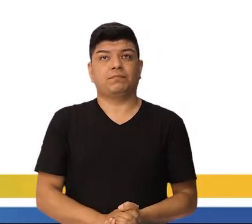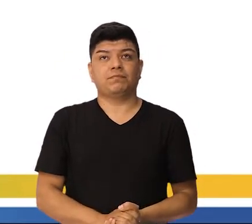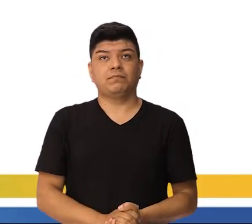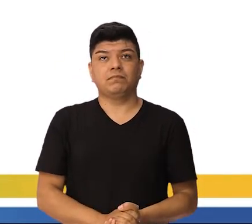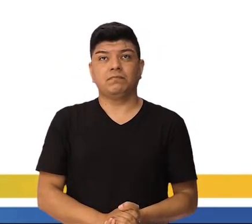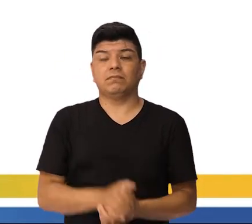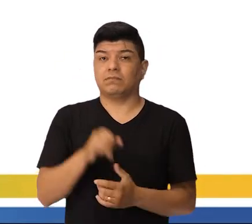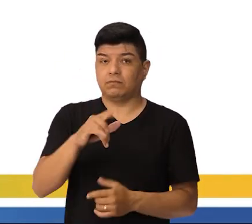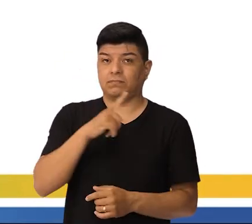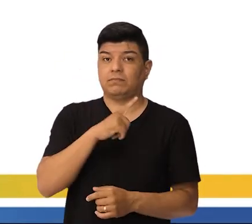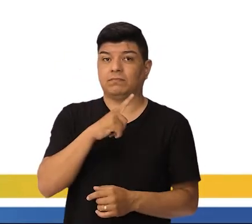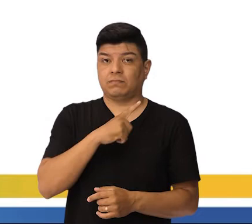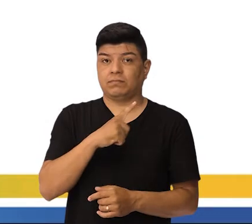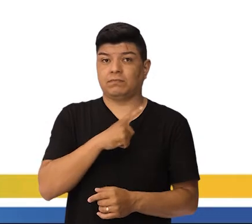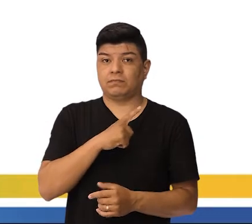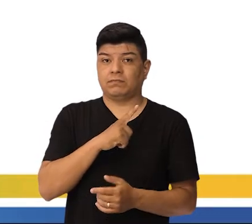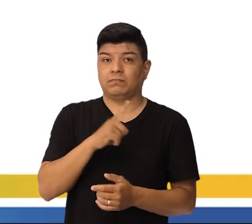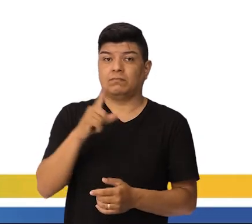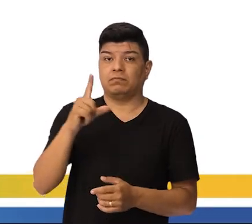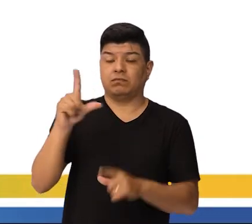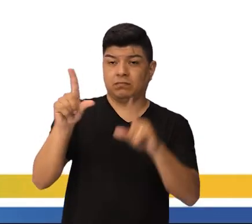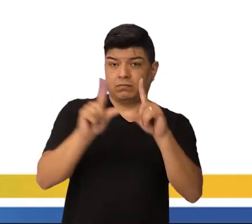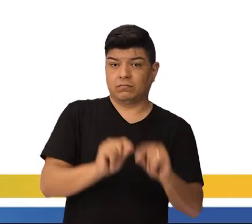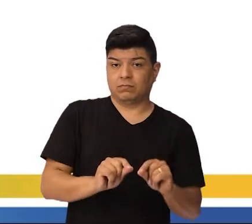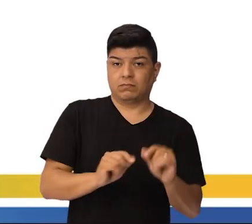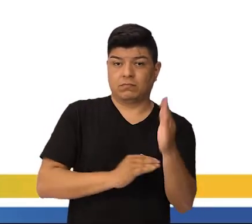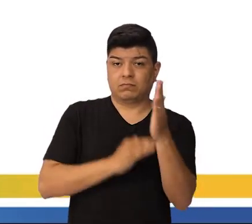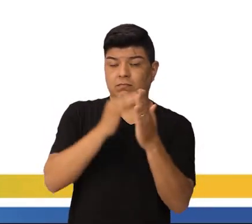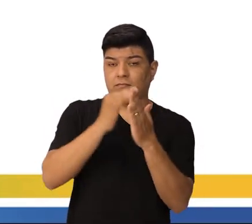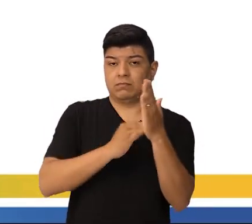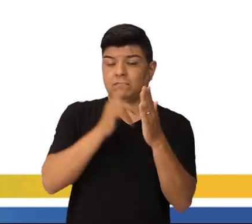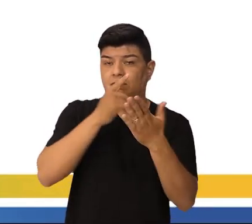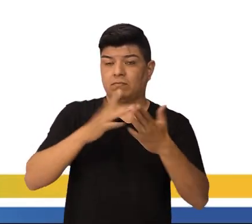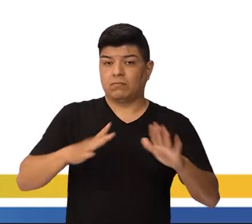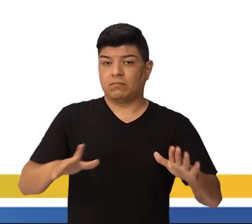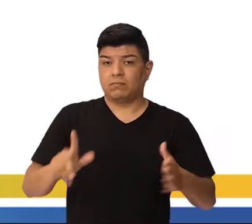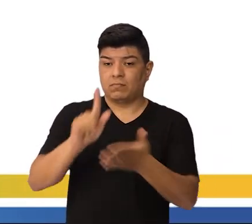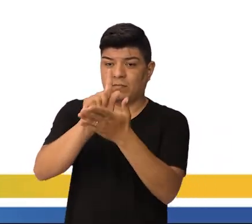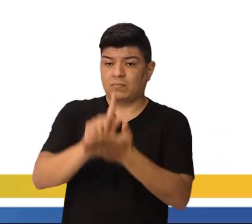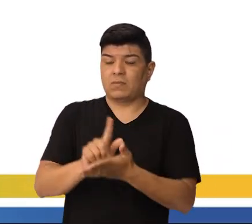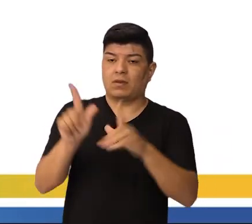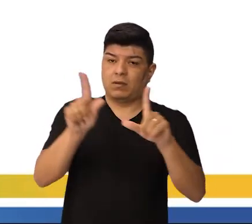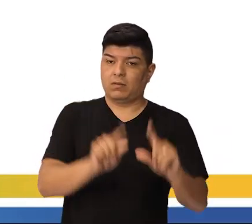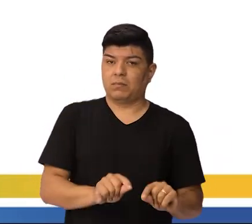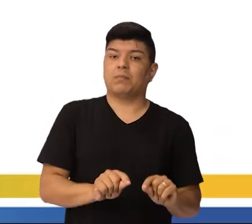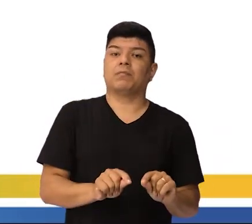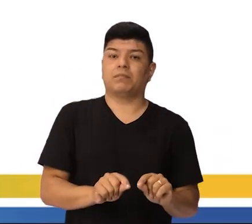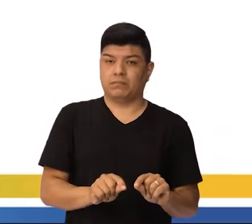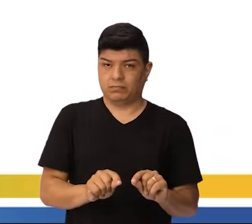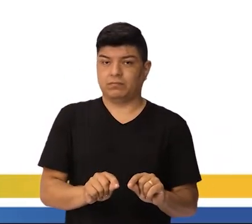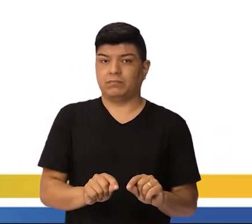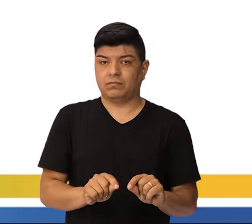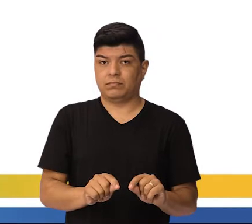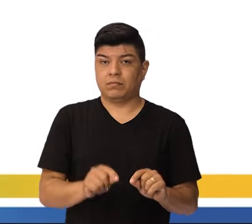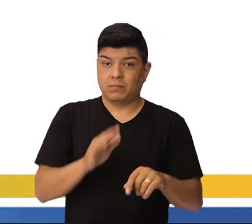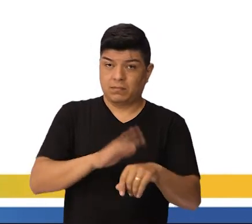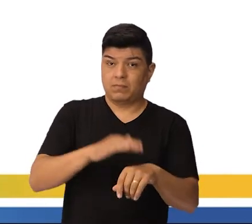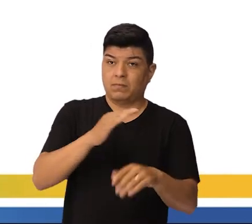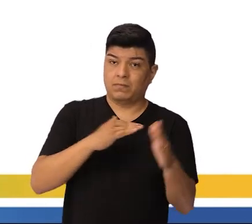Se tiver em relação ao nível do mar, menor será a pressão atmosférica. E quanto mais elevada estiver em relação ao nível do mar,